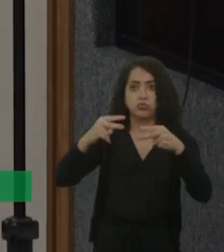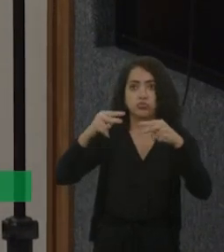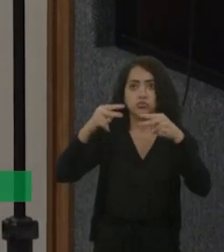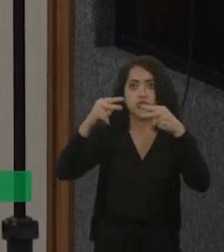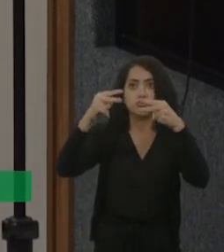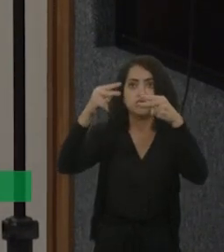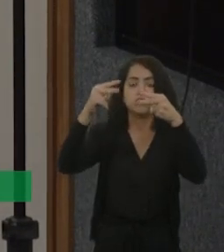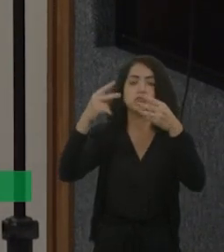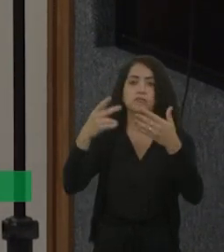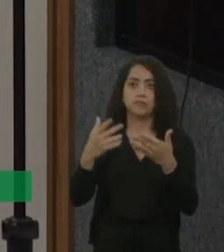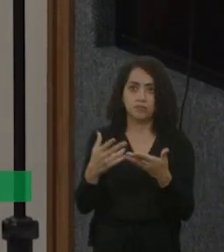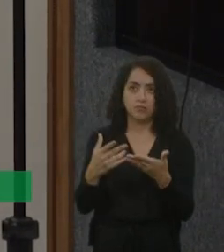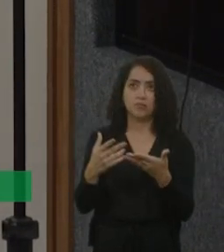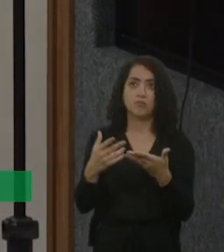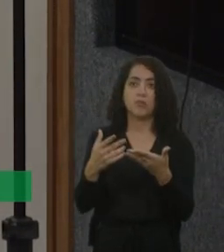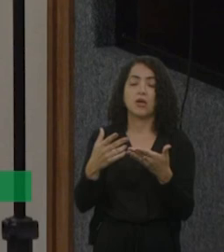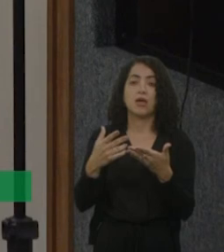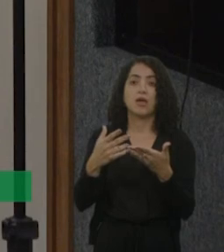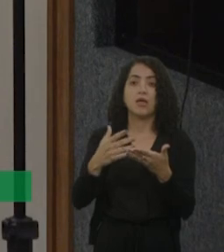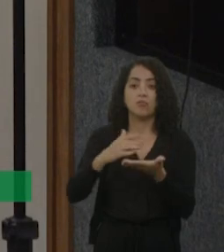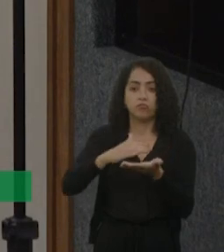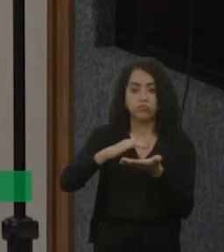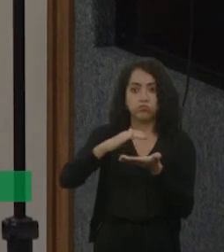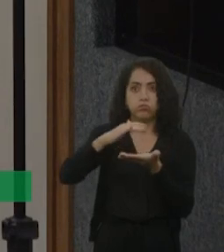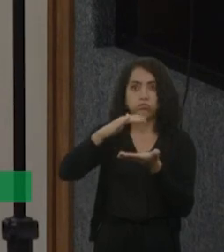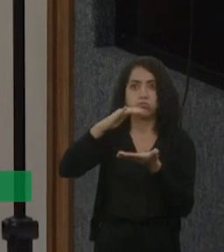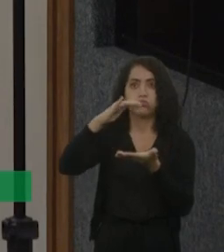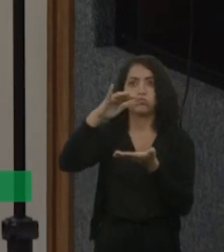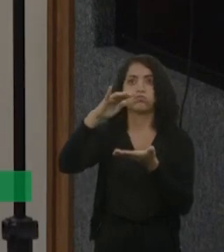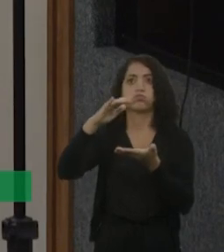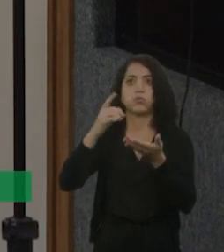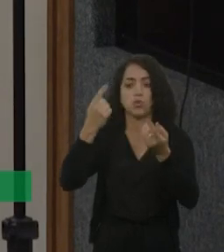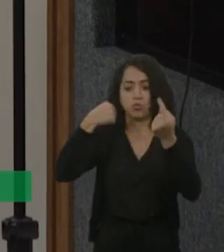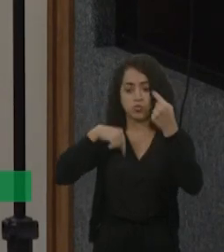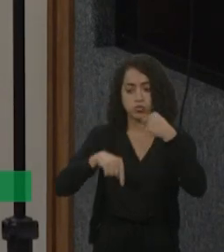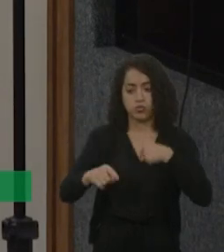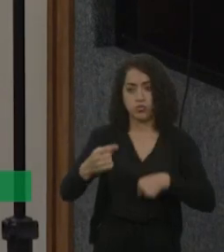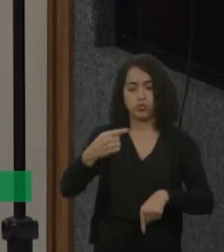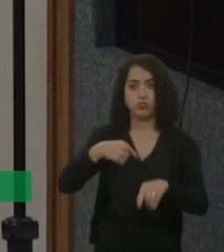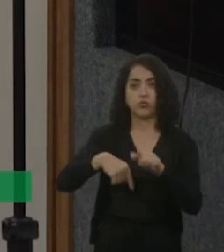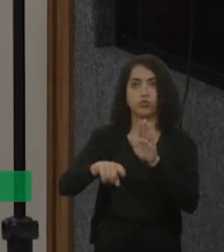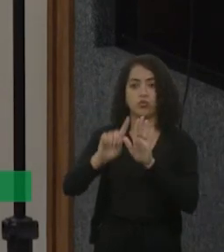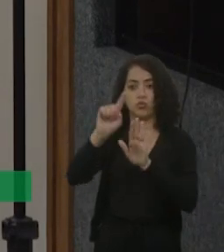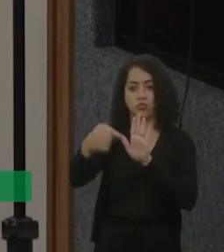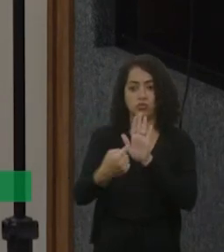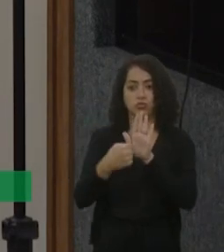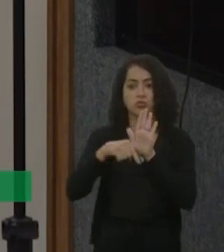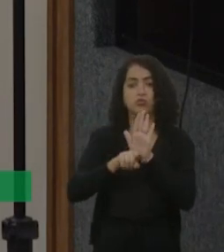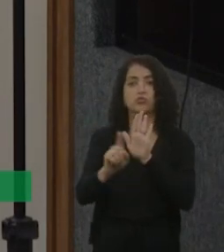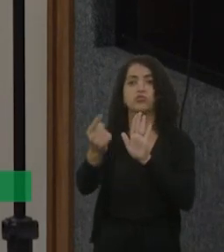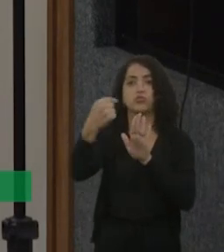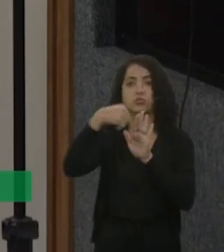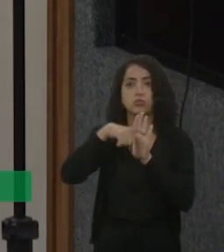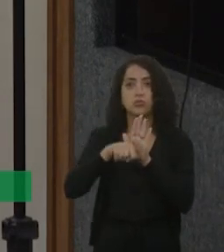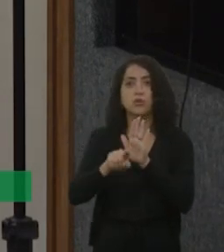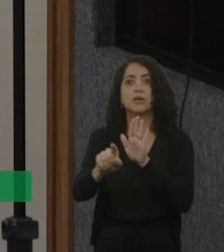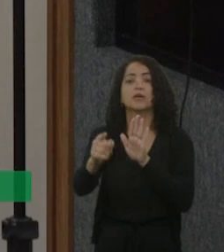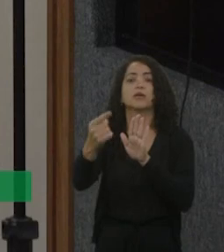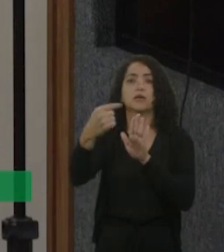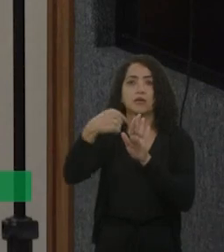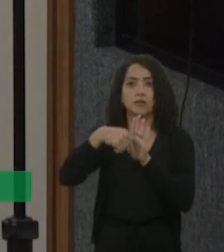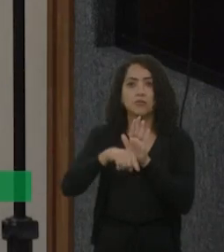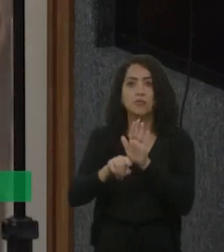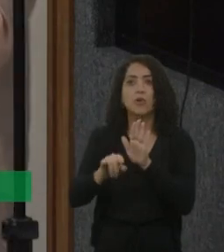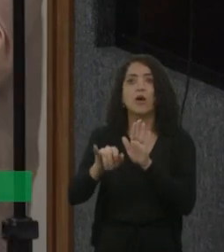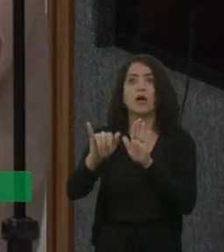tem uma ativação do macrófago e toda uma ativação do sistema imunológico, que vai gerar um processo inflamatório sistêmico. E esse processo